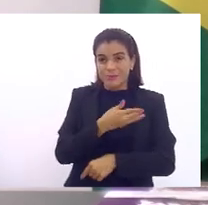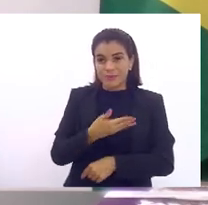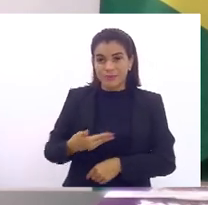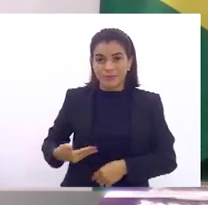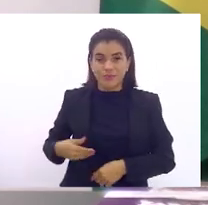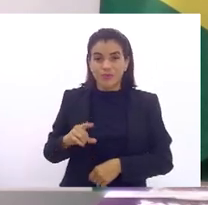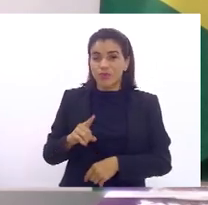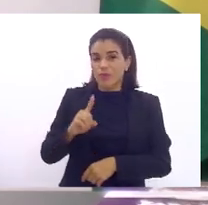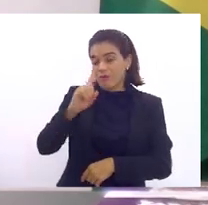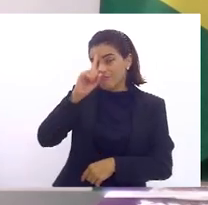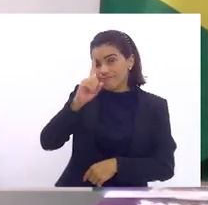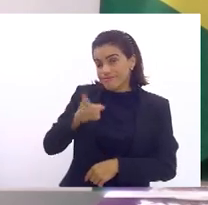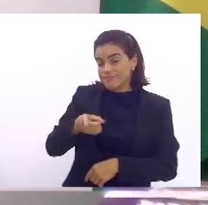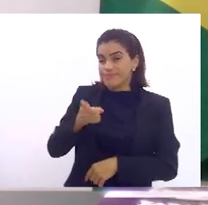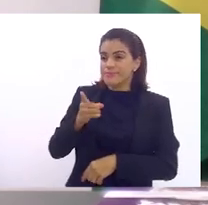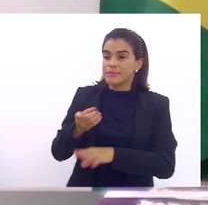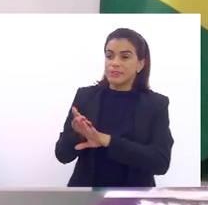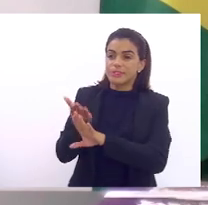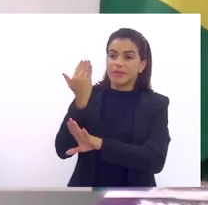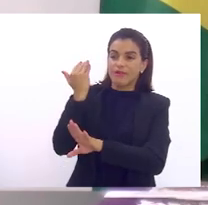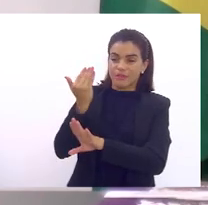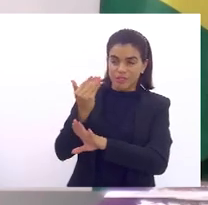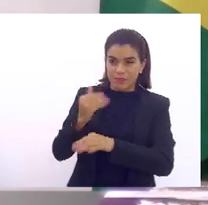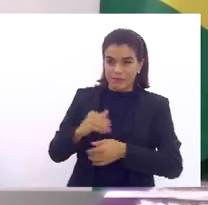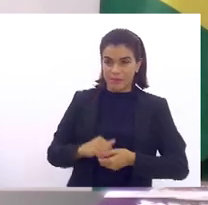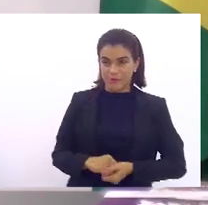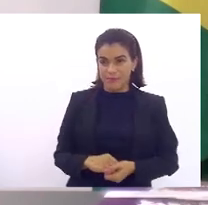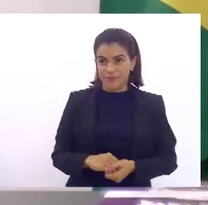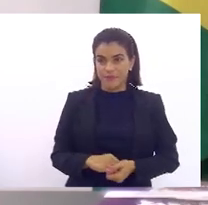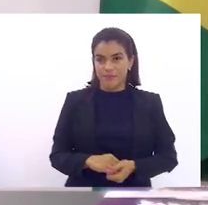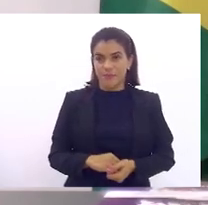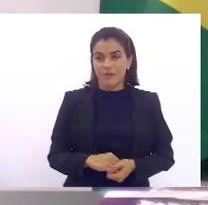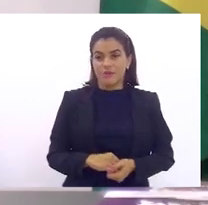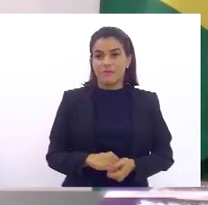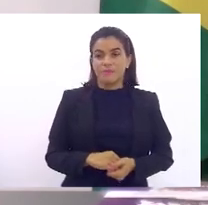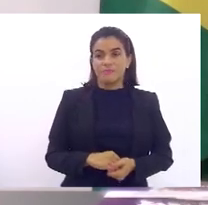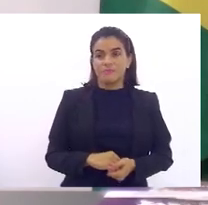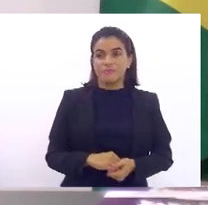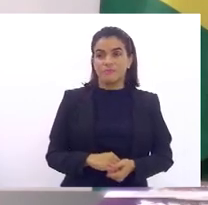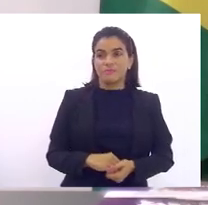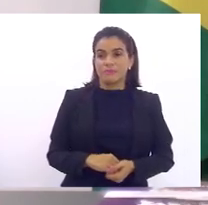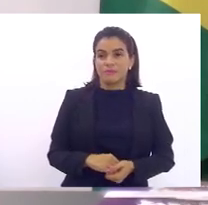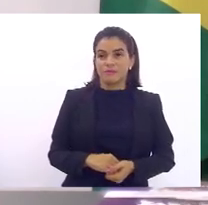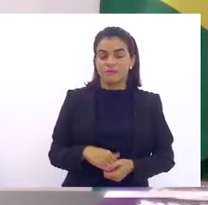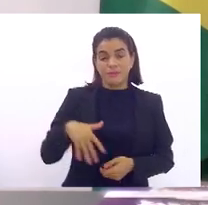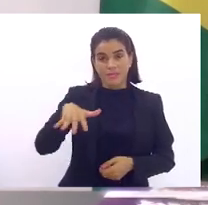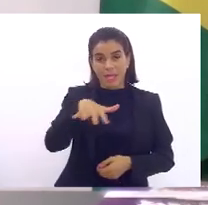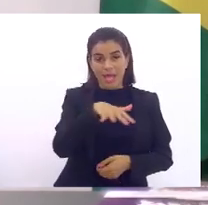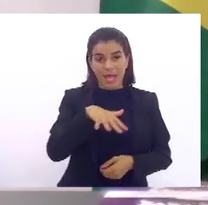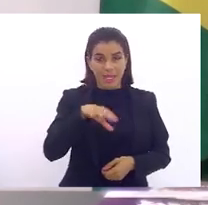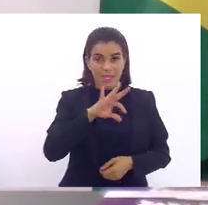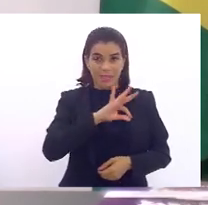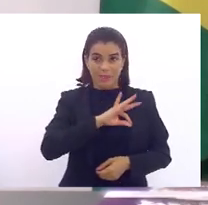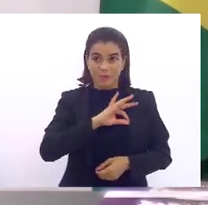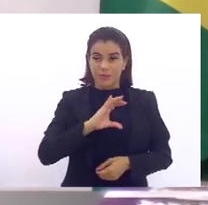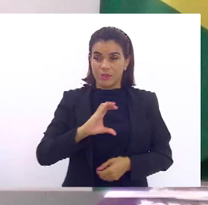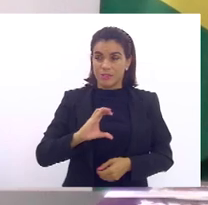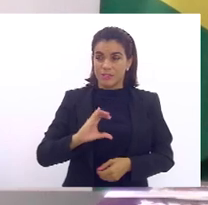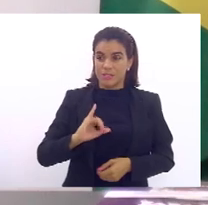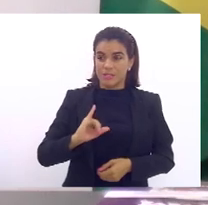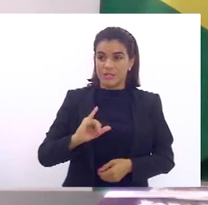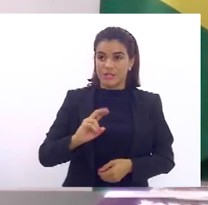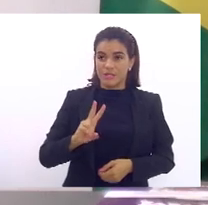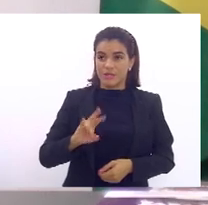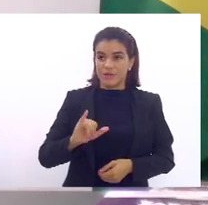de afastamento e de reprodução desses estereótipos então Eh no âmbito da Polícia Civil nós temos